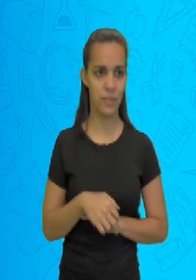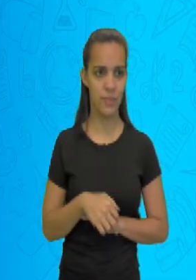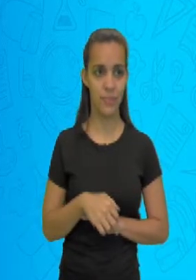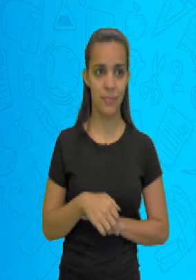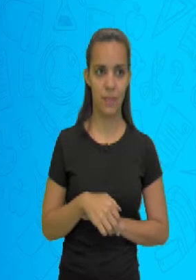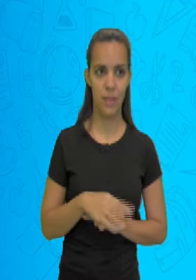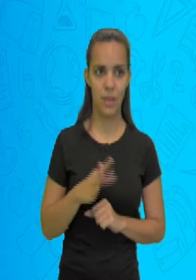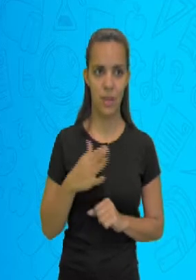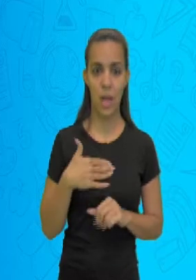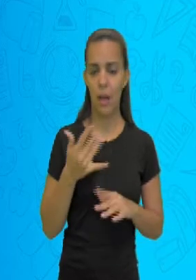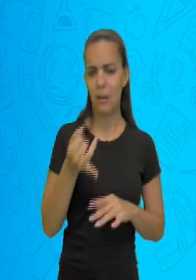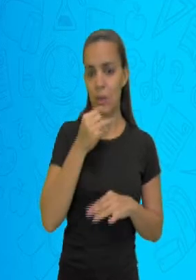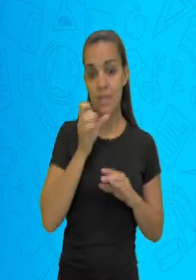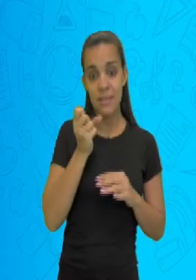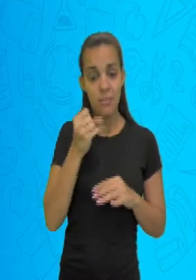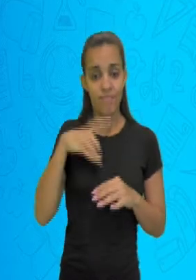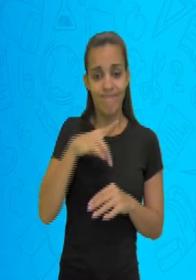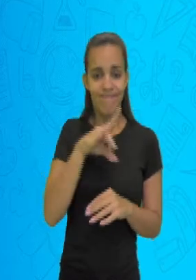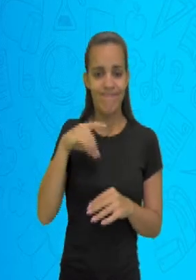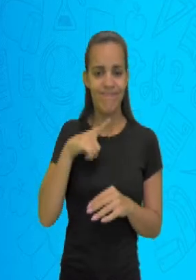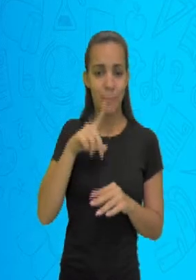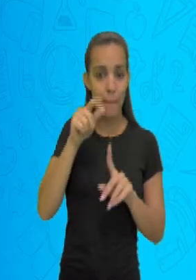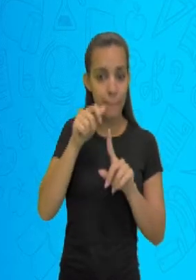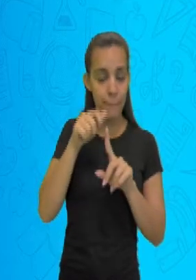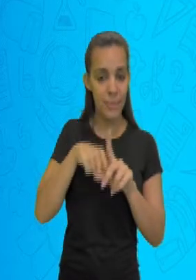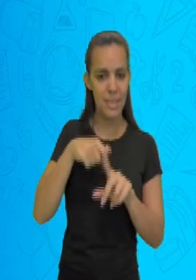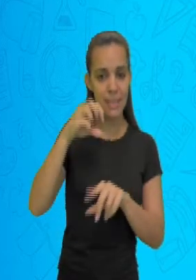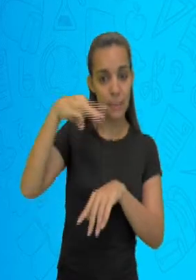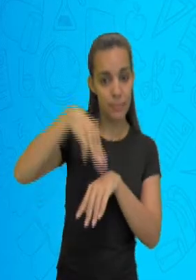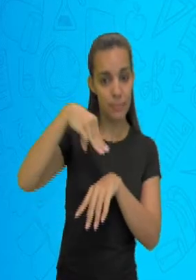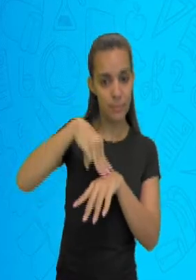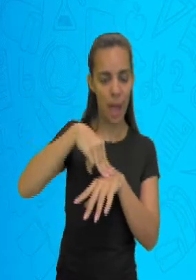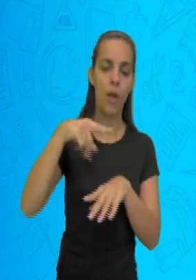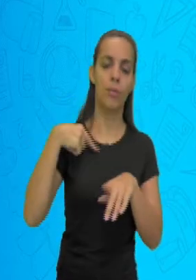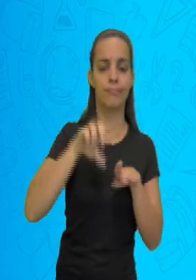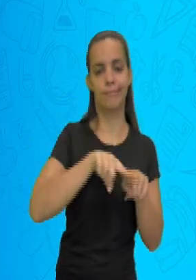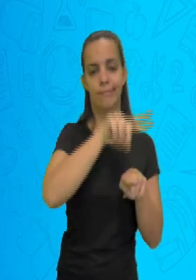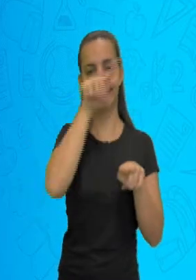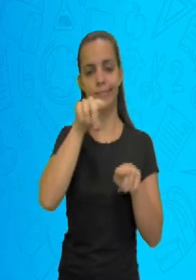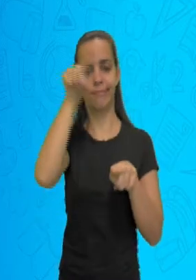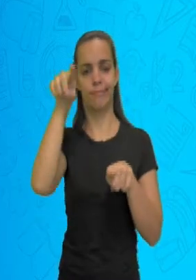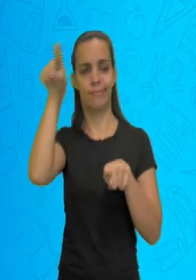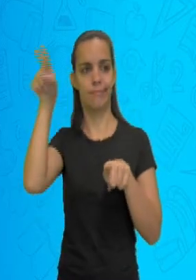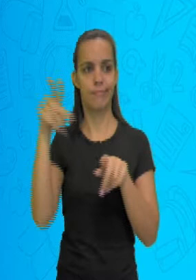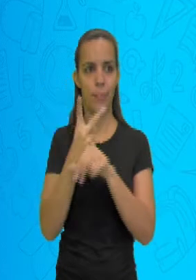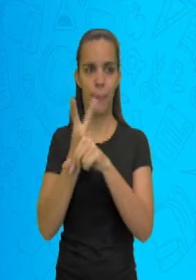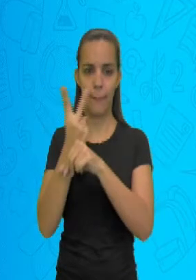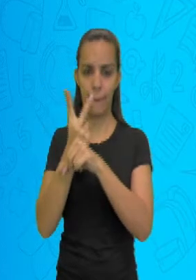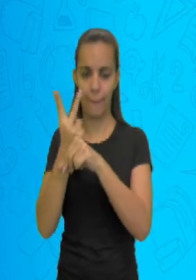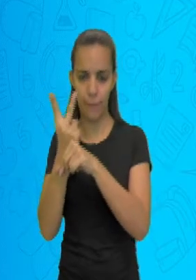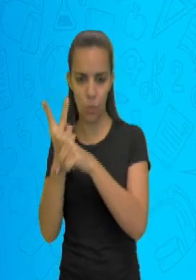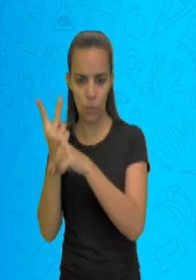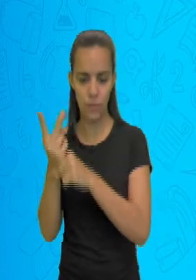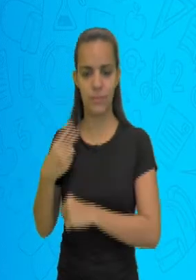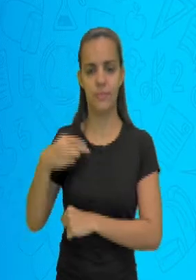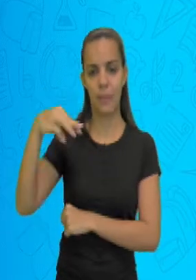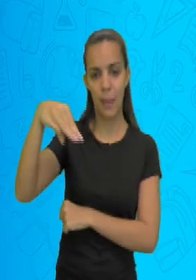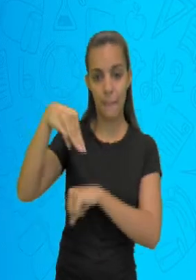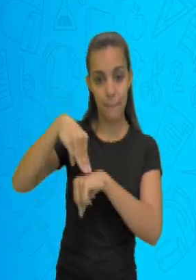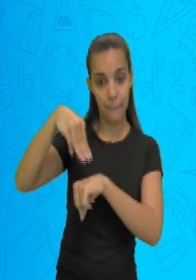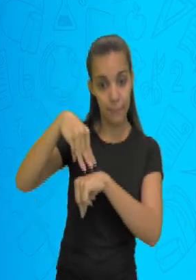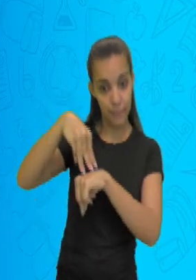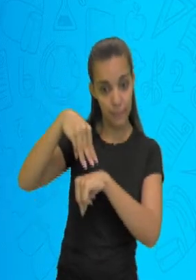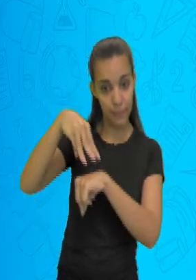sobre maio, por exemplo, quero saber qual o dia do meu aniversário vai dar esse ano. Eu tenho que ir lá neste mês